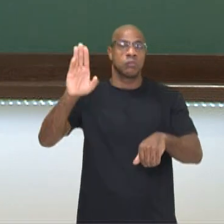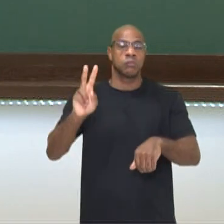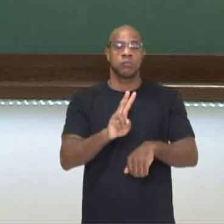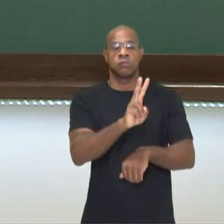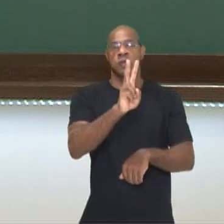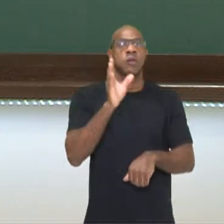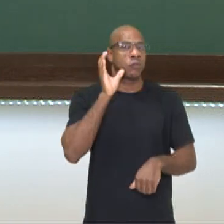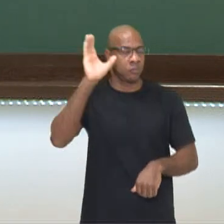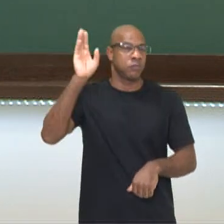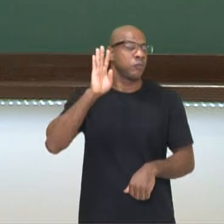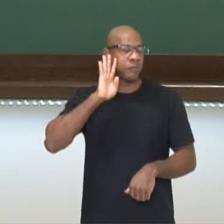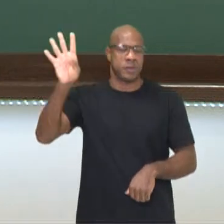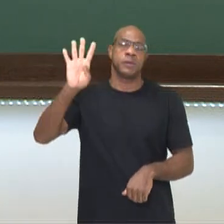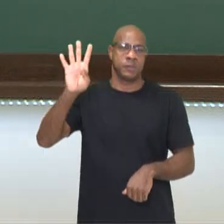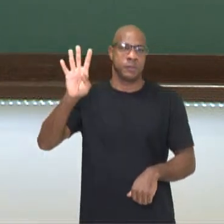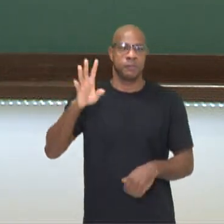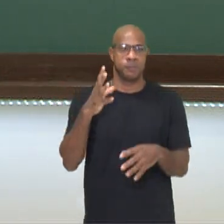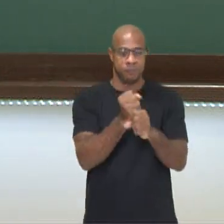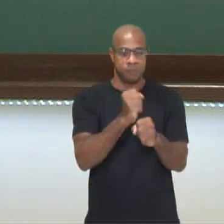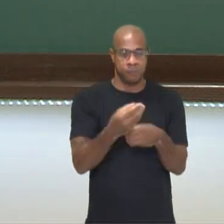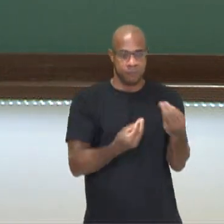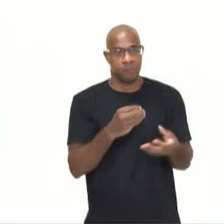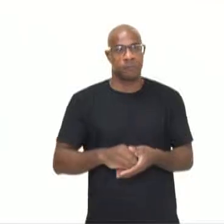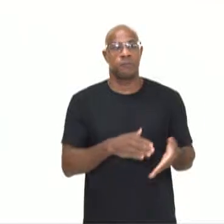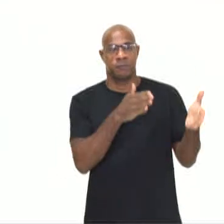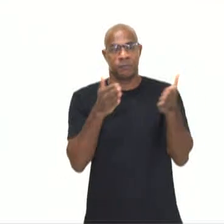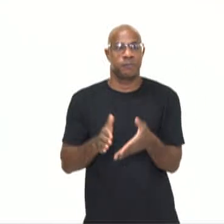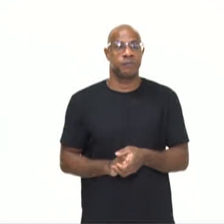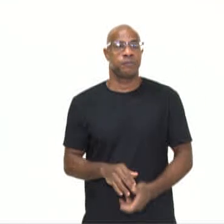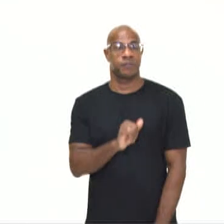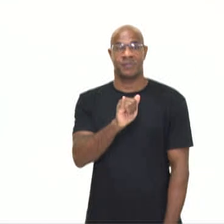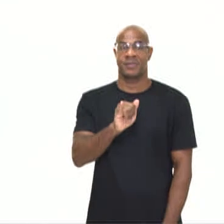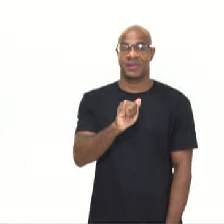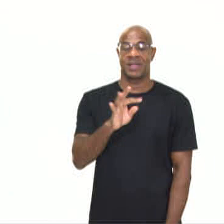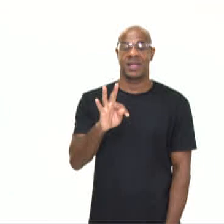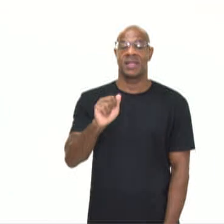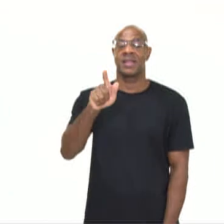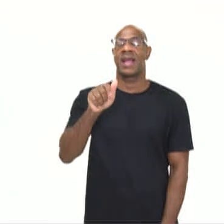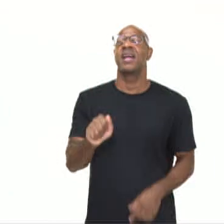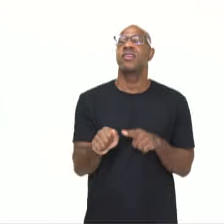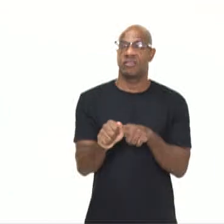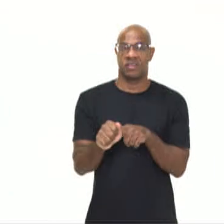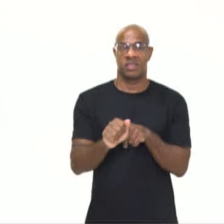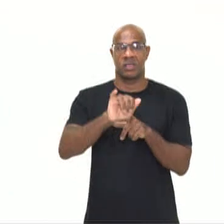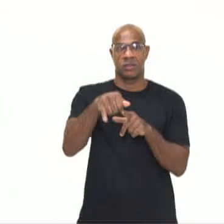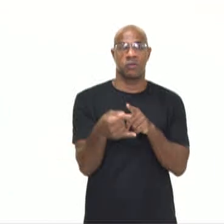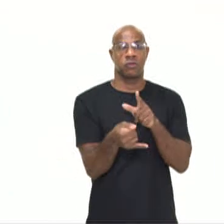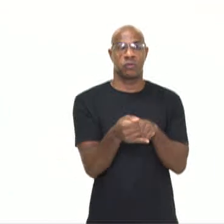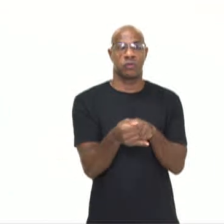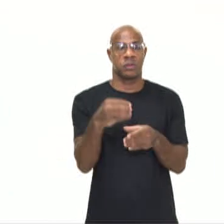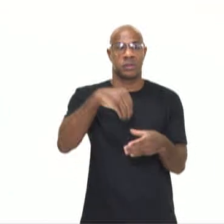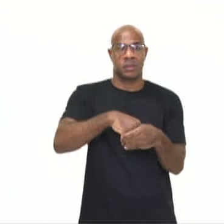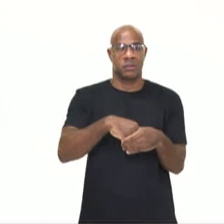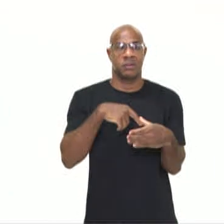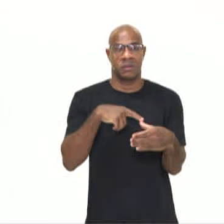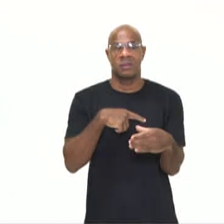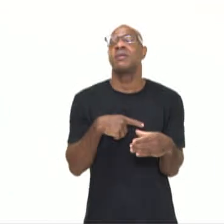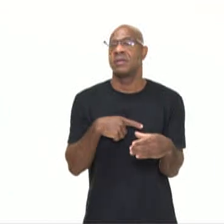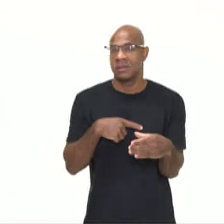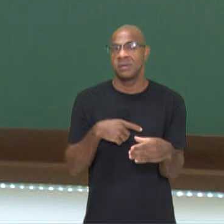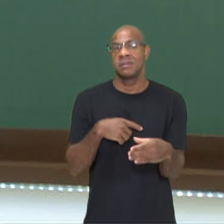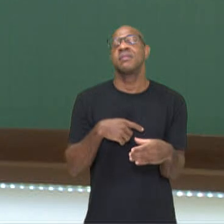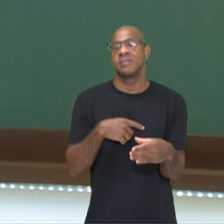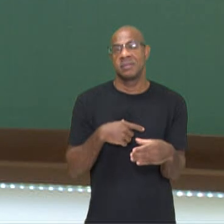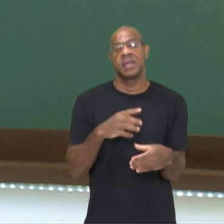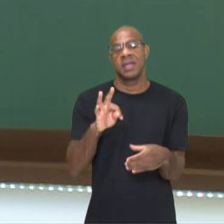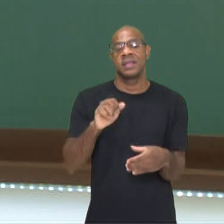principal ali da sua operação. E é a taxa de juros, tá? o juro ele incide sobre uma taxa que é uma